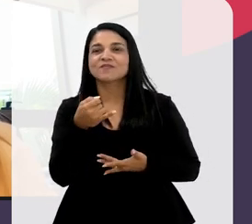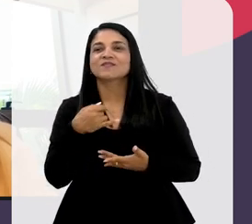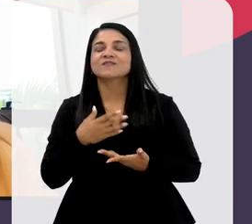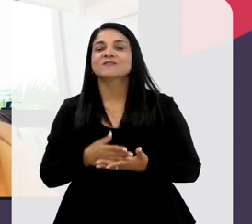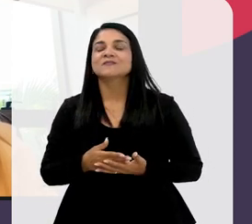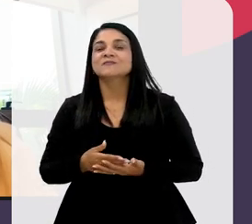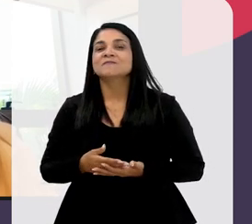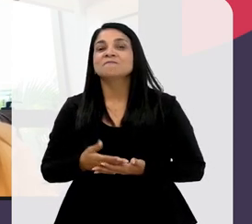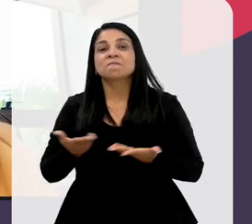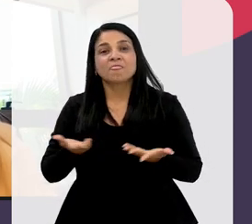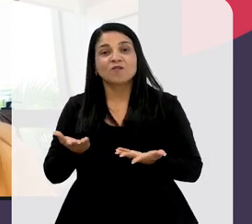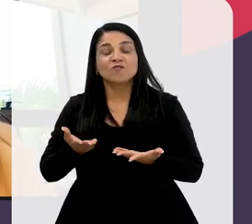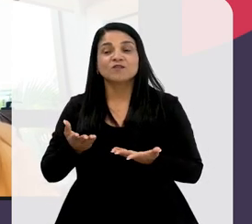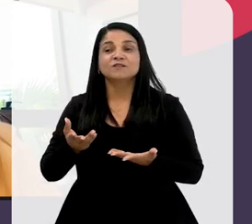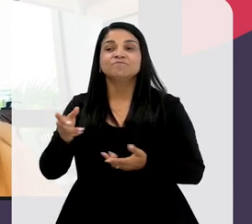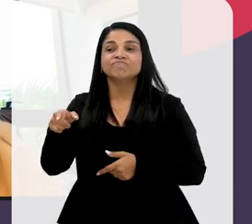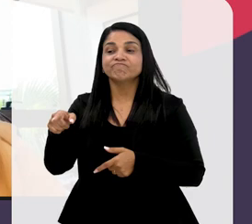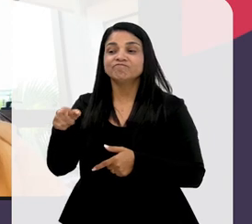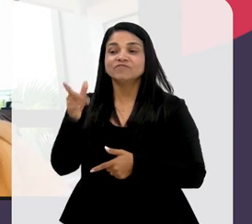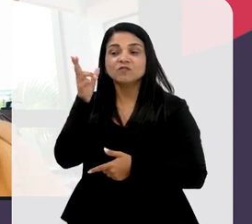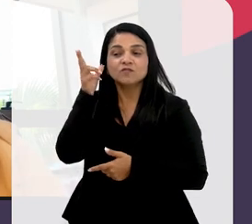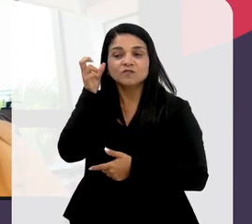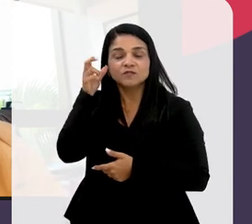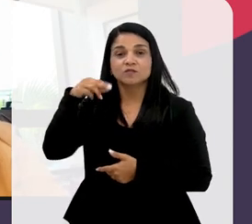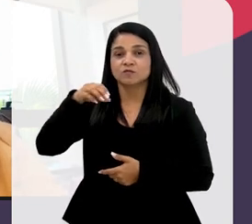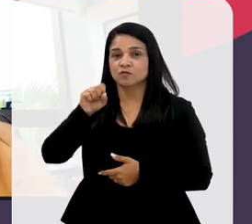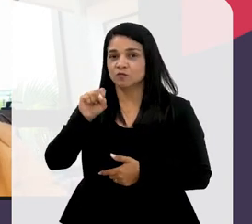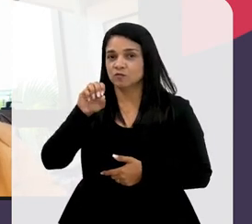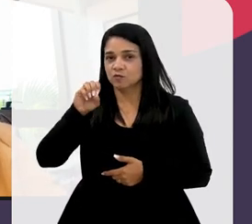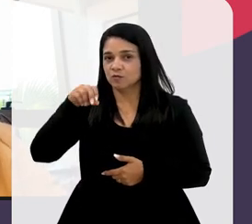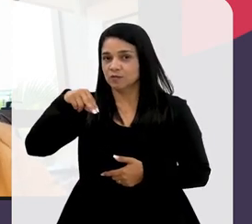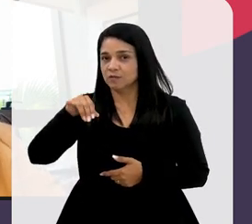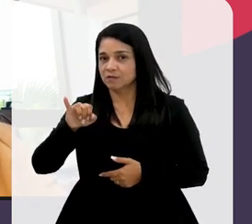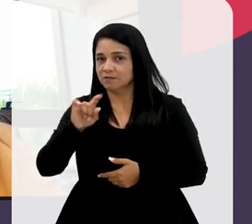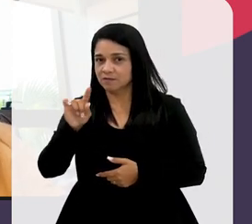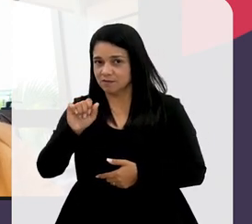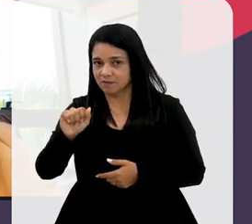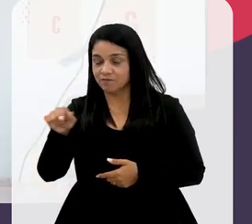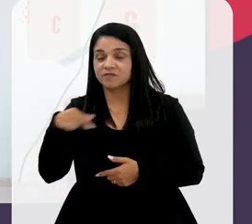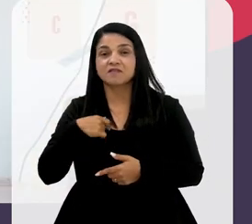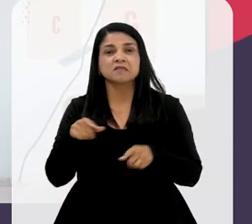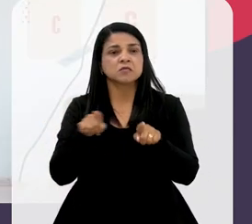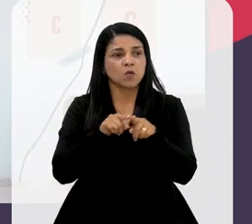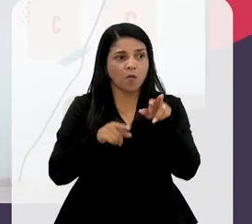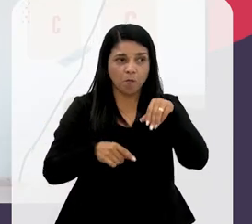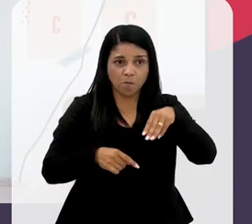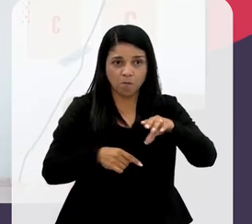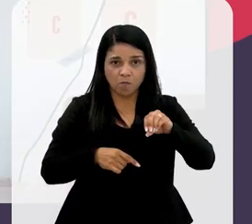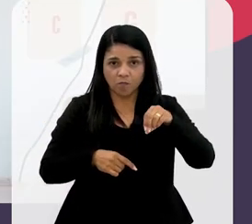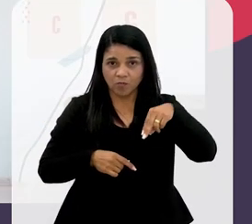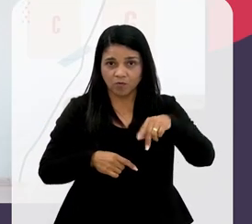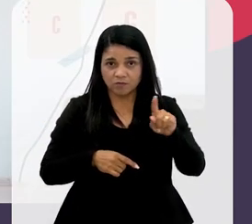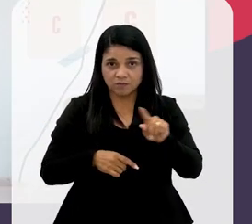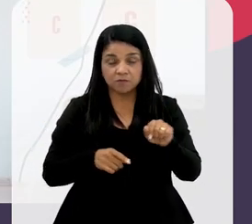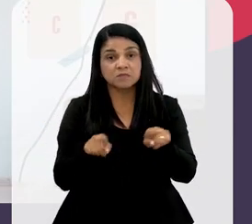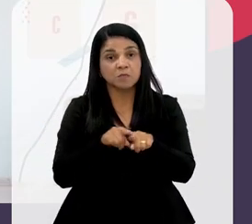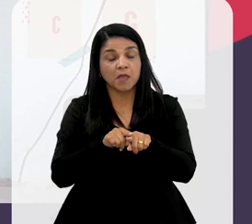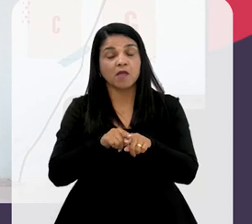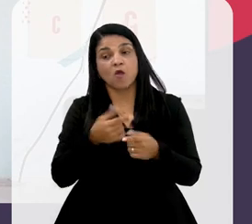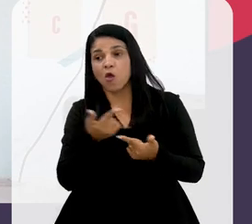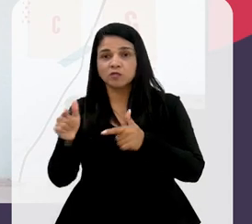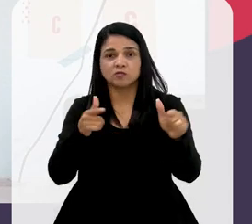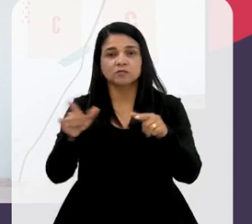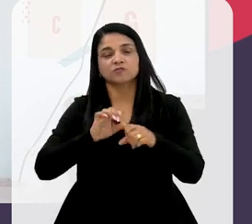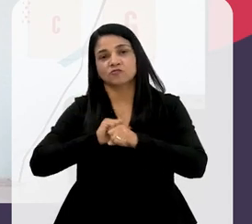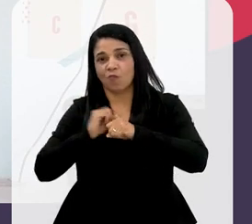contar a história. Deixa Eu que eu agradeço. ouvir então, a Sonisa. Sonisa, assim como Mozart, muitas pessoas que